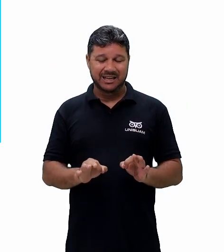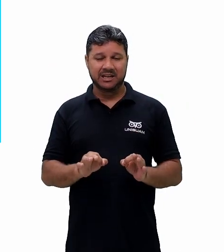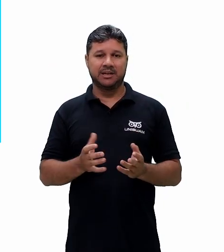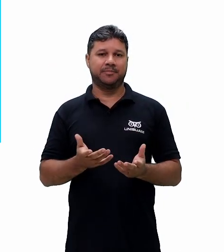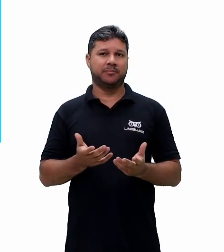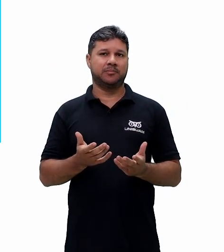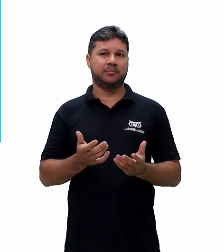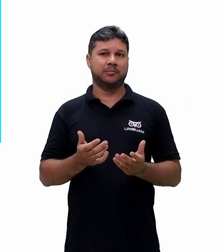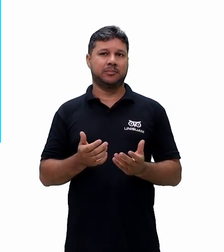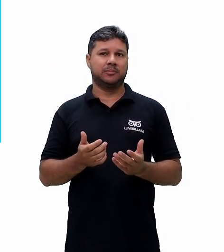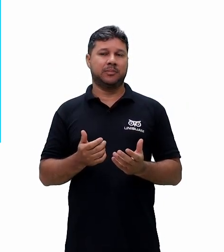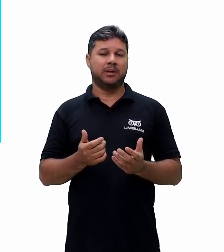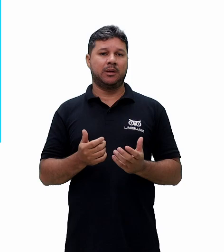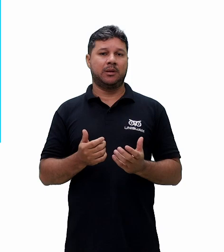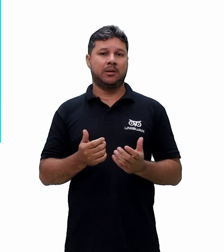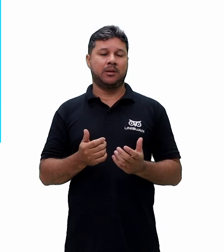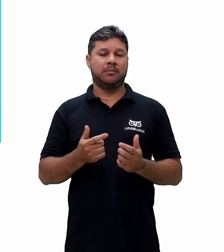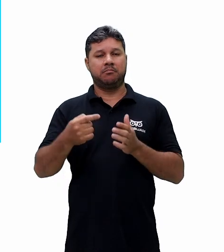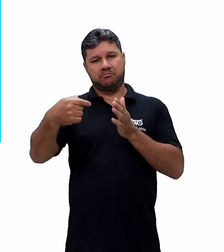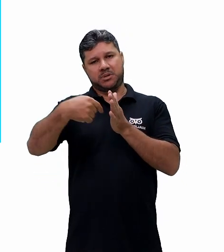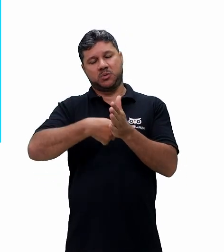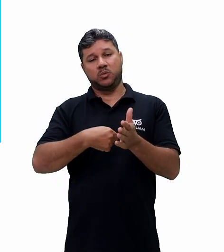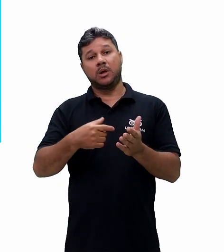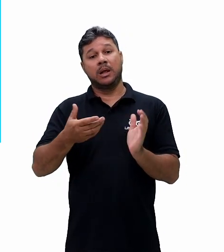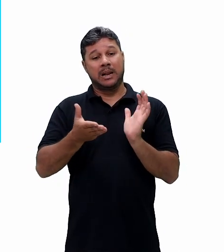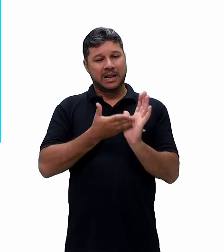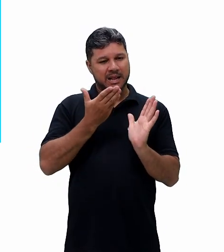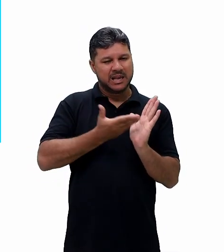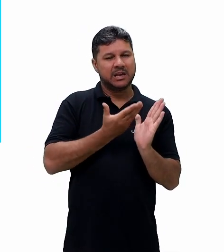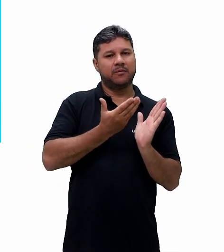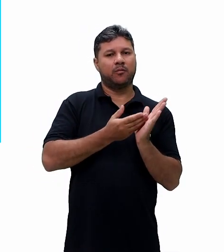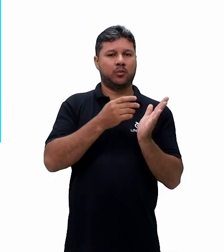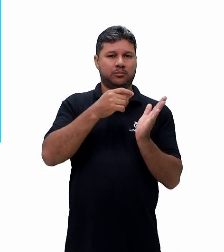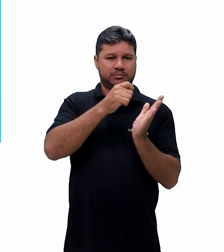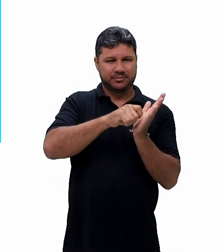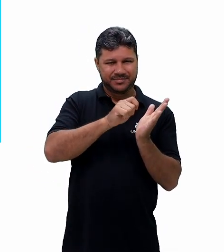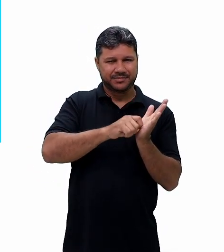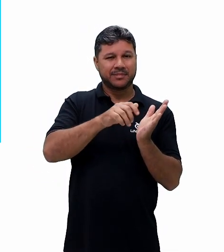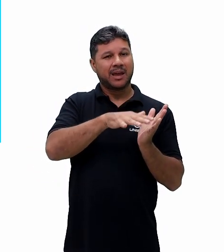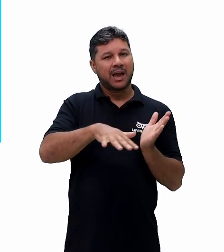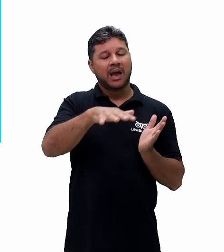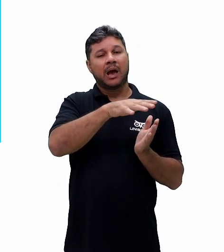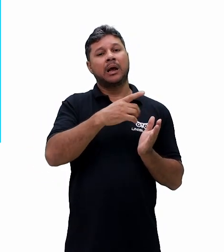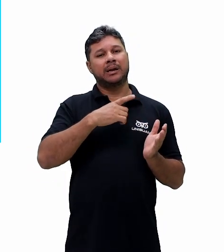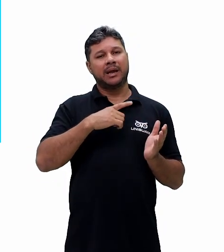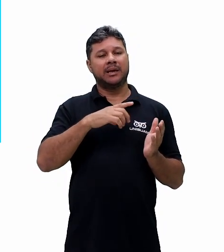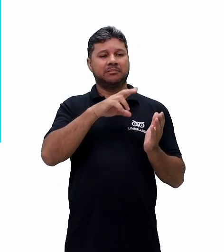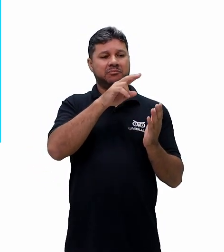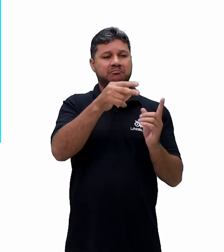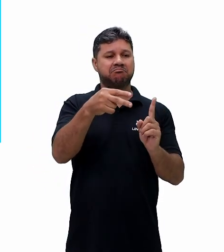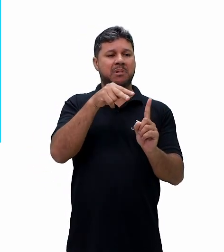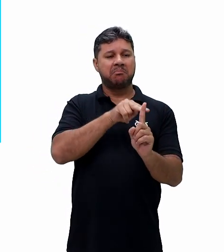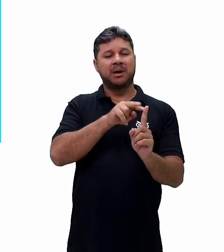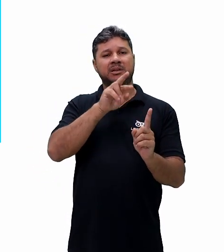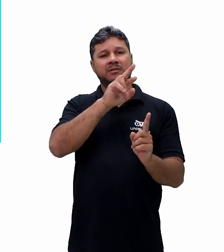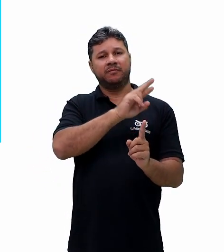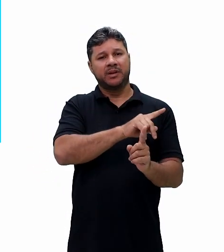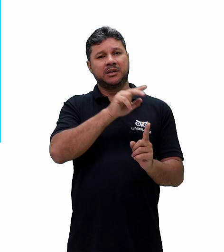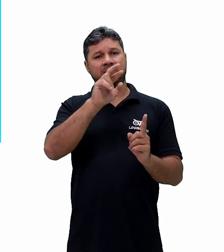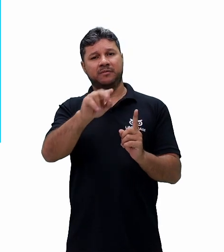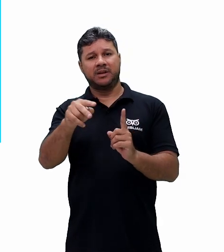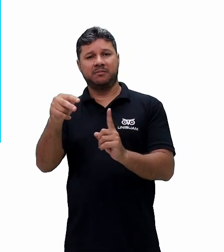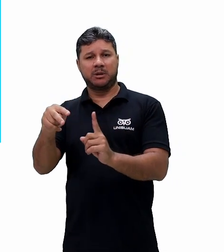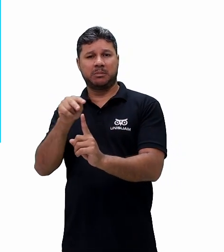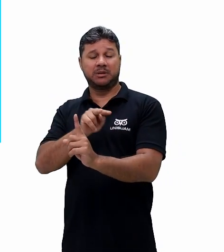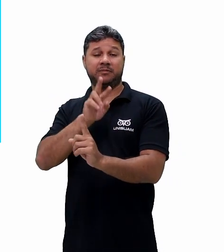resposta definitiva para este questionamento. A literatura científica é extremamente